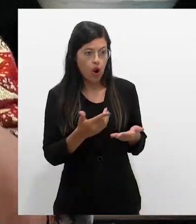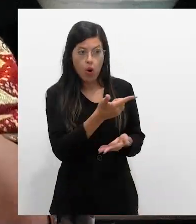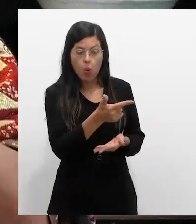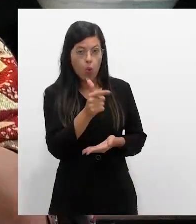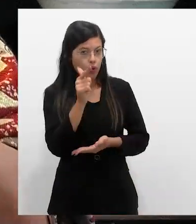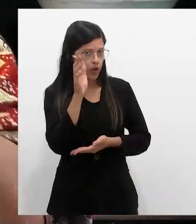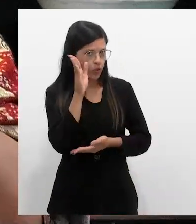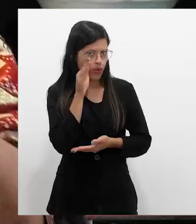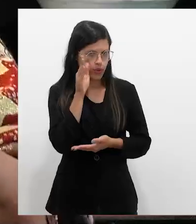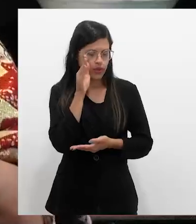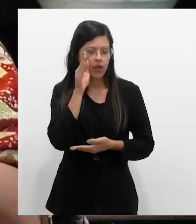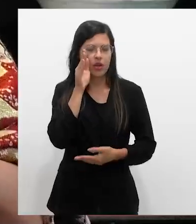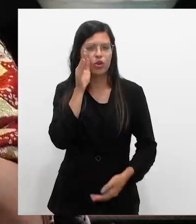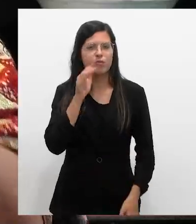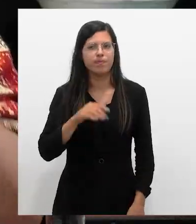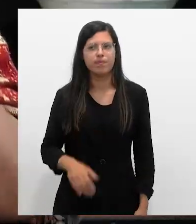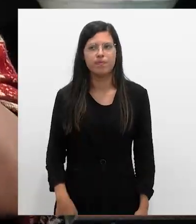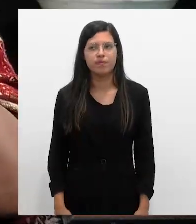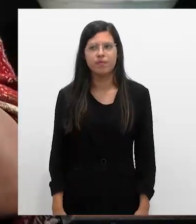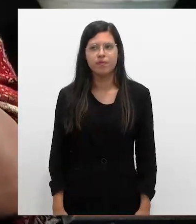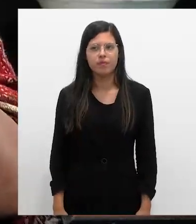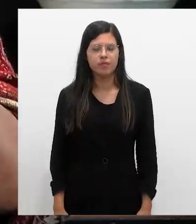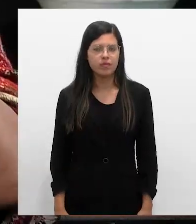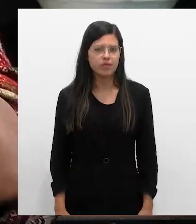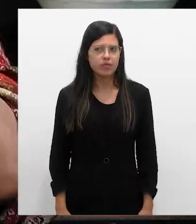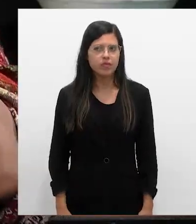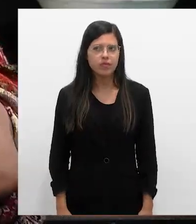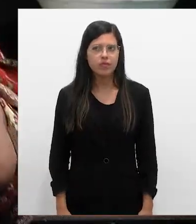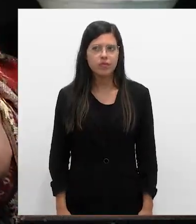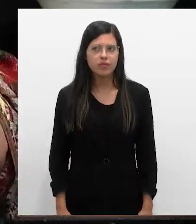nós vamos para uma outra curiosidade.